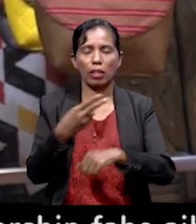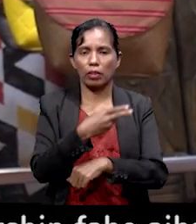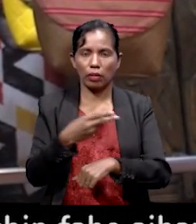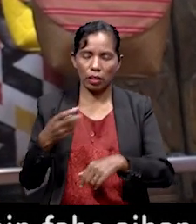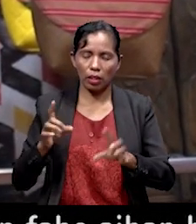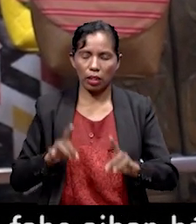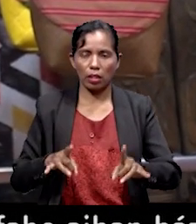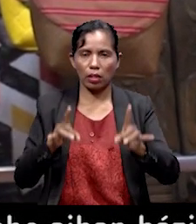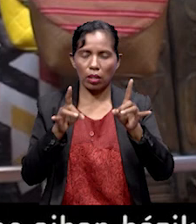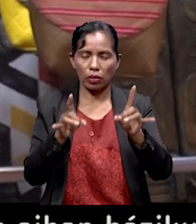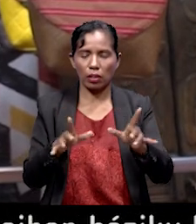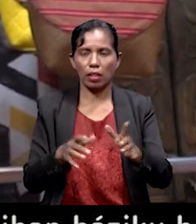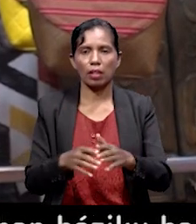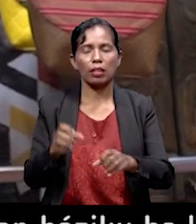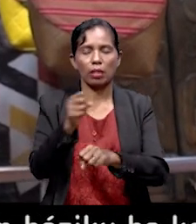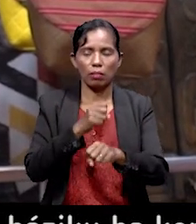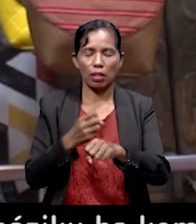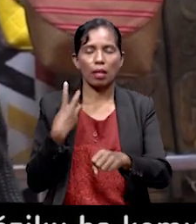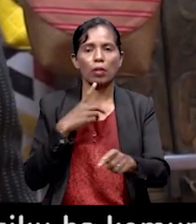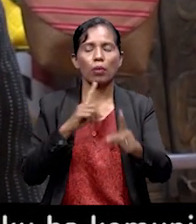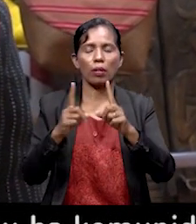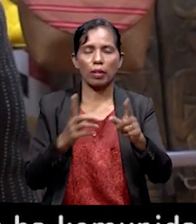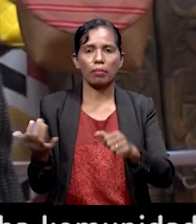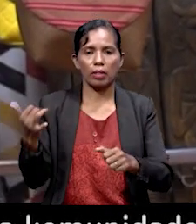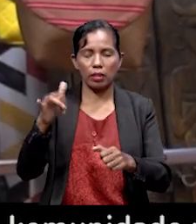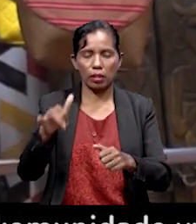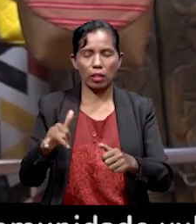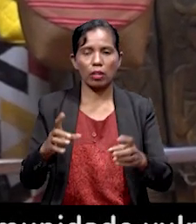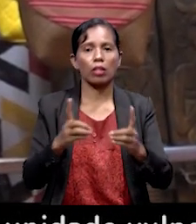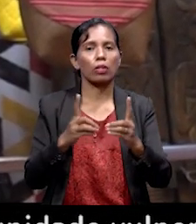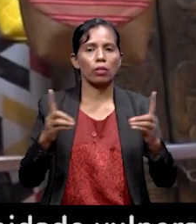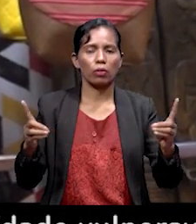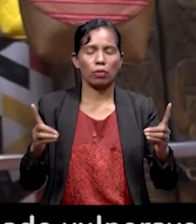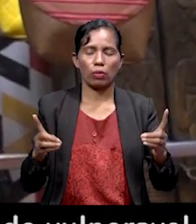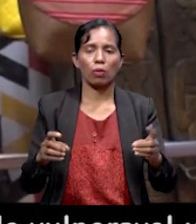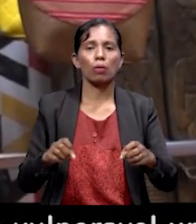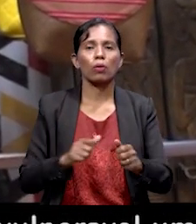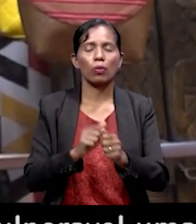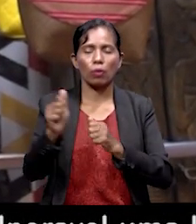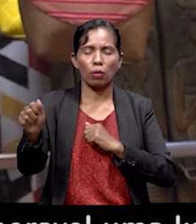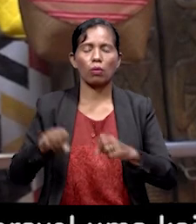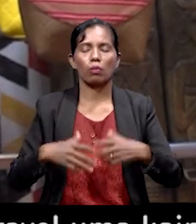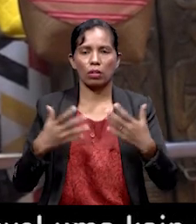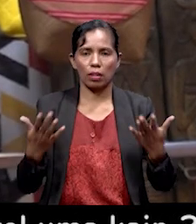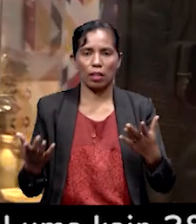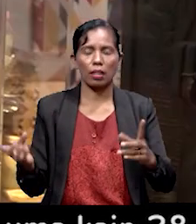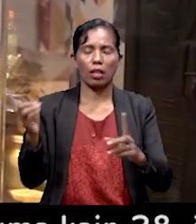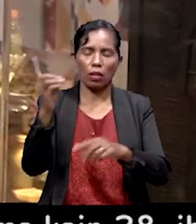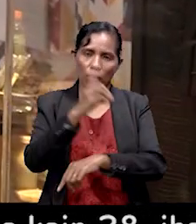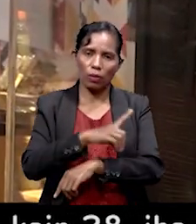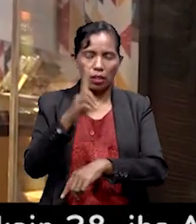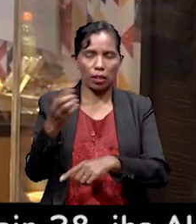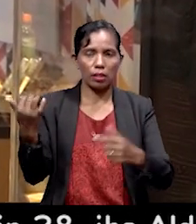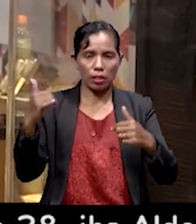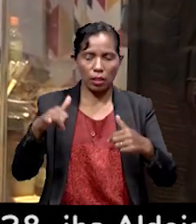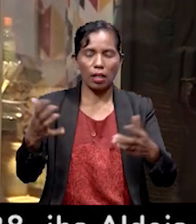no mos Singapore ami explica ba sira ho ne distansia oinsa ami explica ba sira sir den slorong ini sir akar ba ne ba